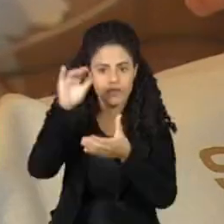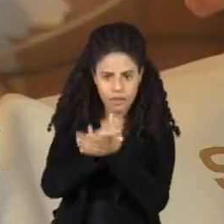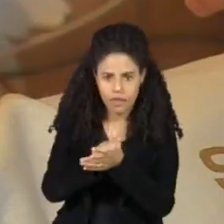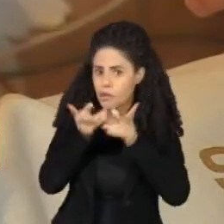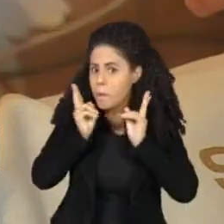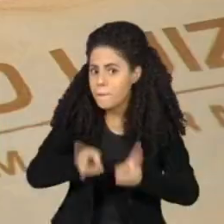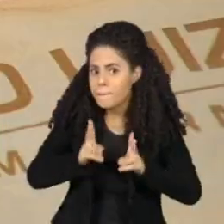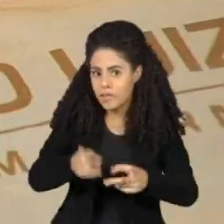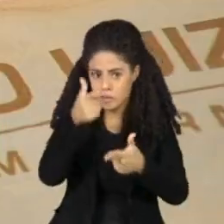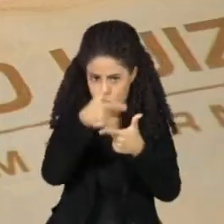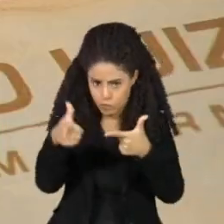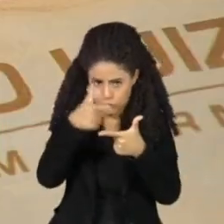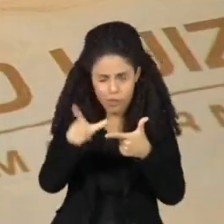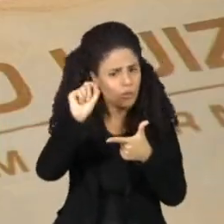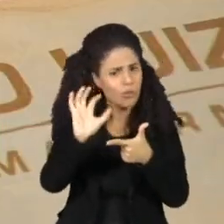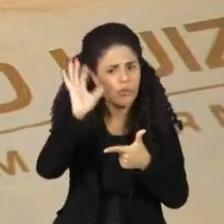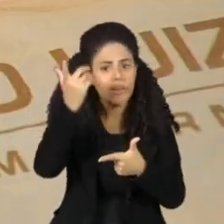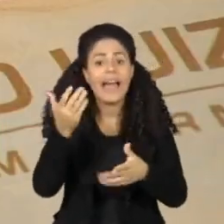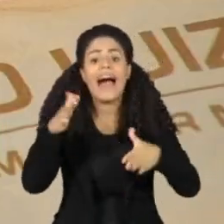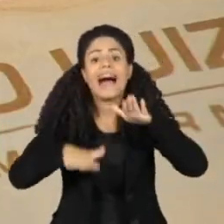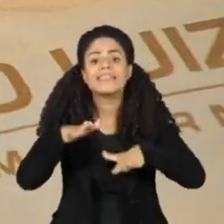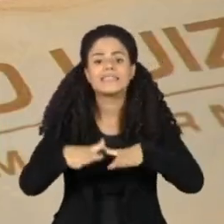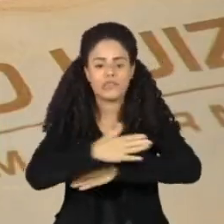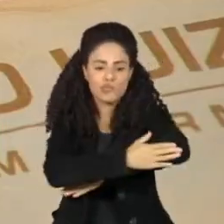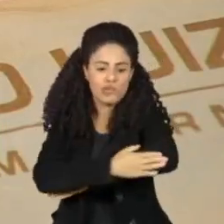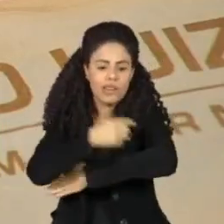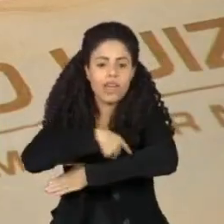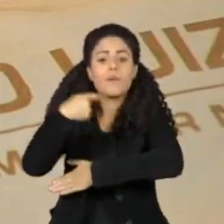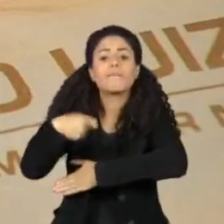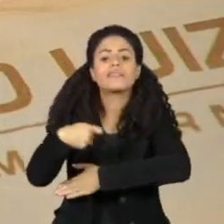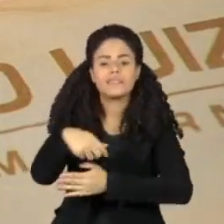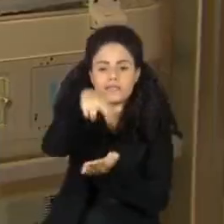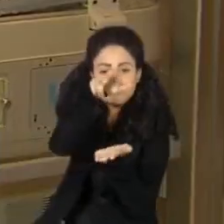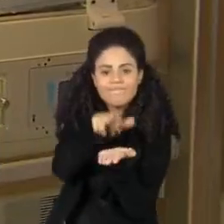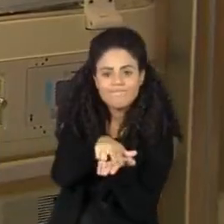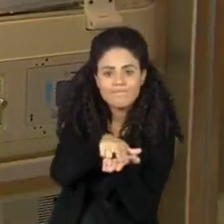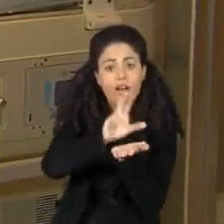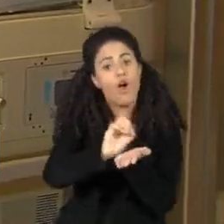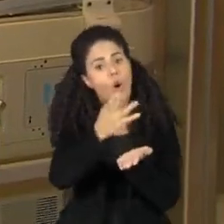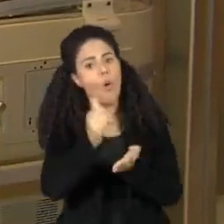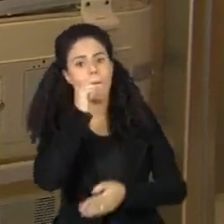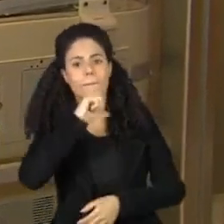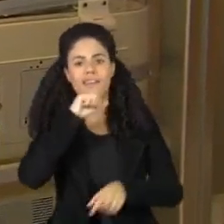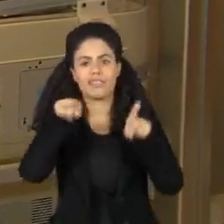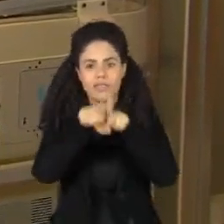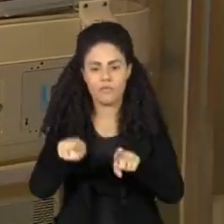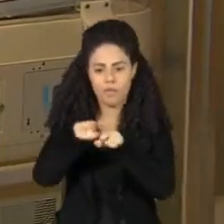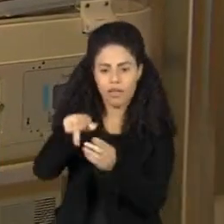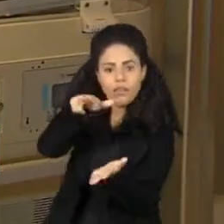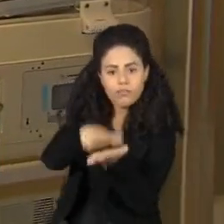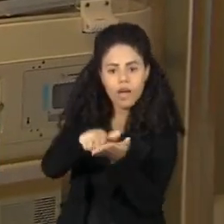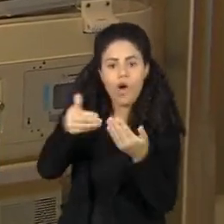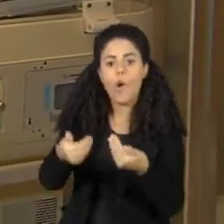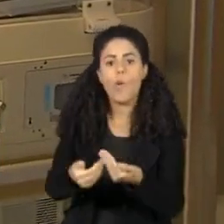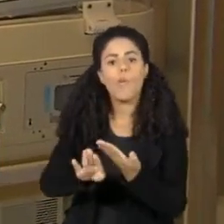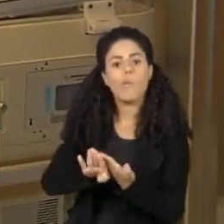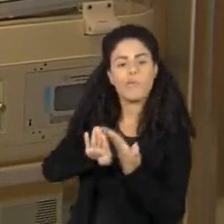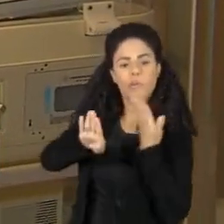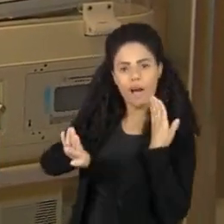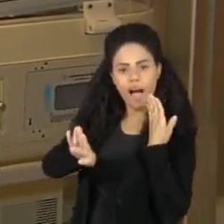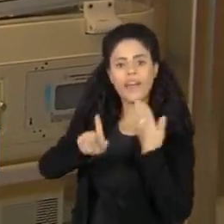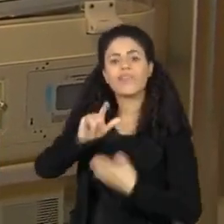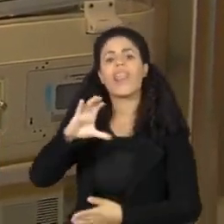mesmo problema. Em caso de internação dos bebês ou das mães, o período da licença maternidade acaba